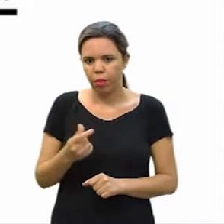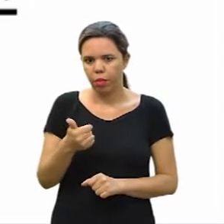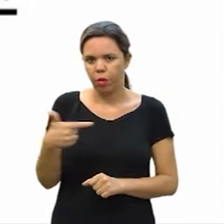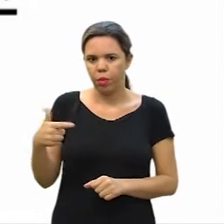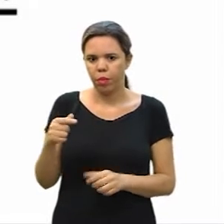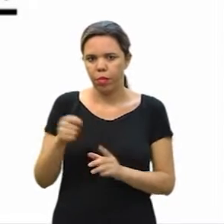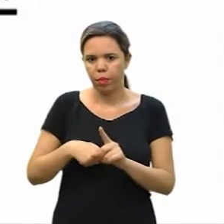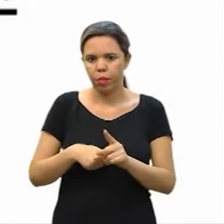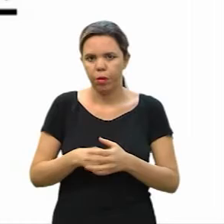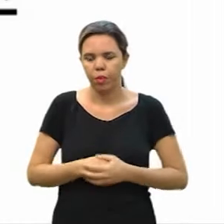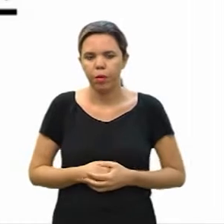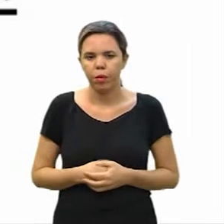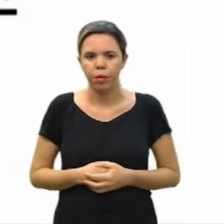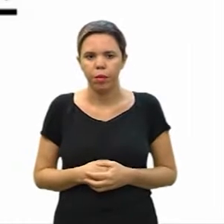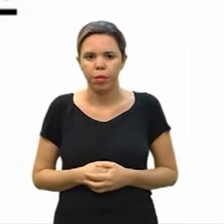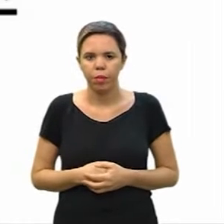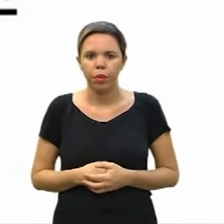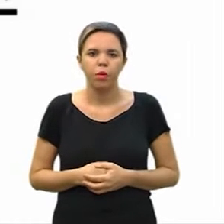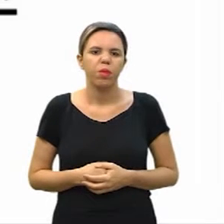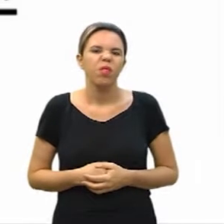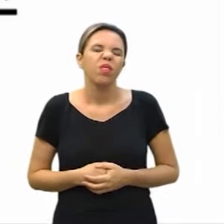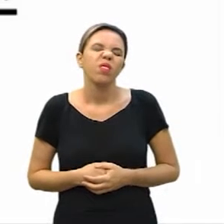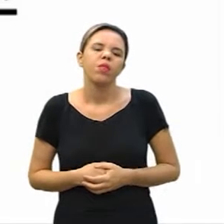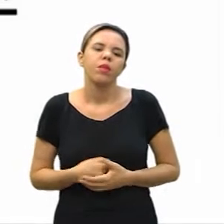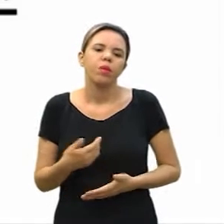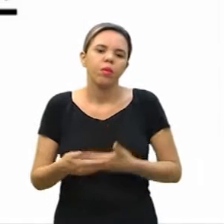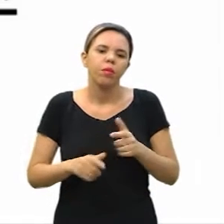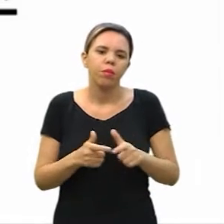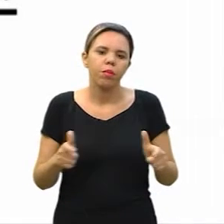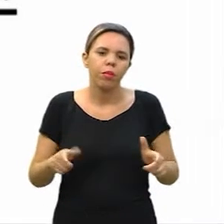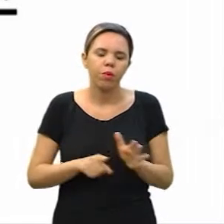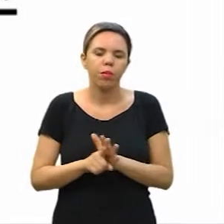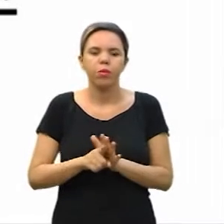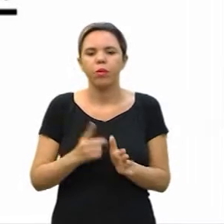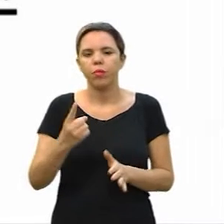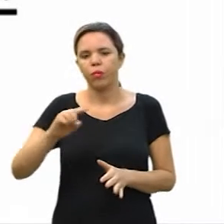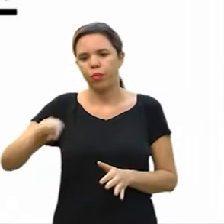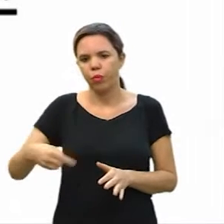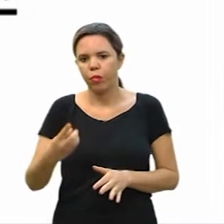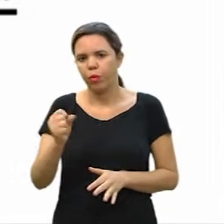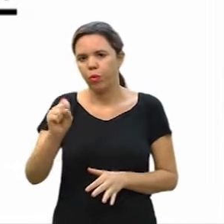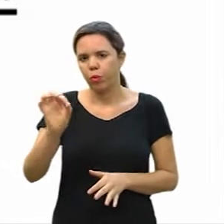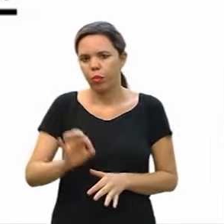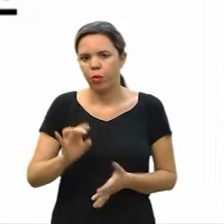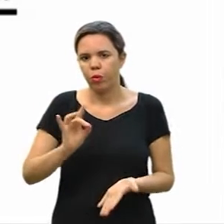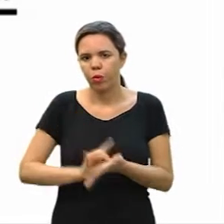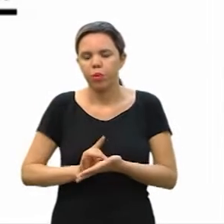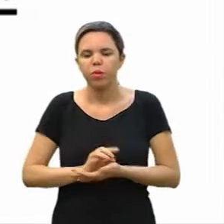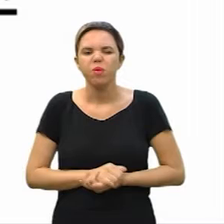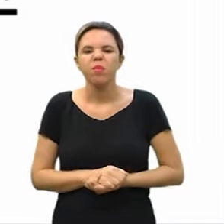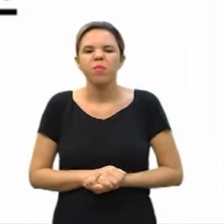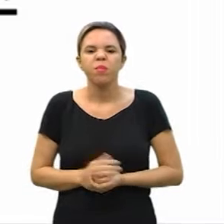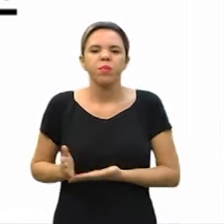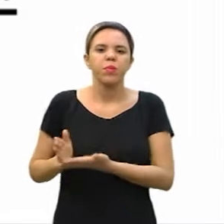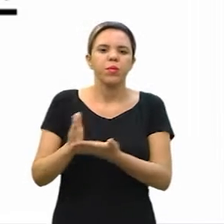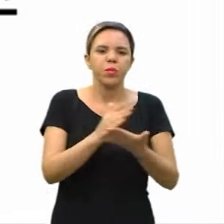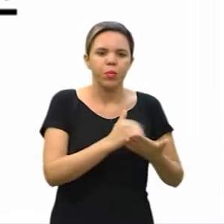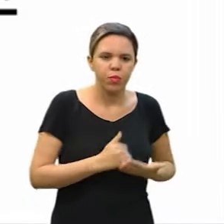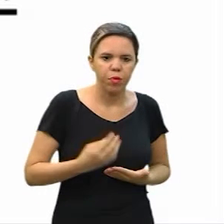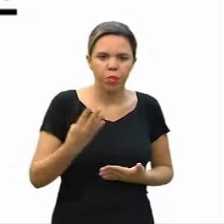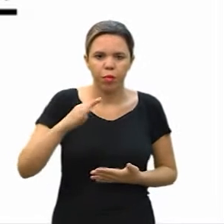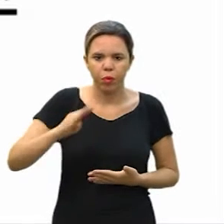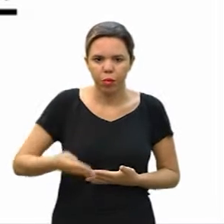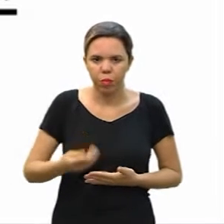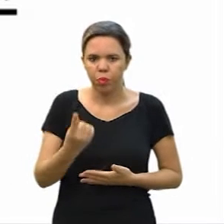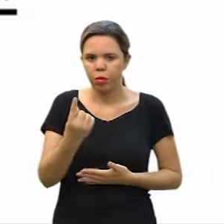9,67% nos últimos 12 meses. As receitas correntes cresceram 1,8% real. Foram